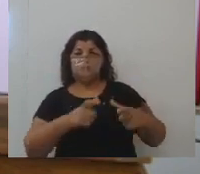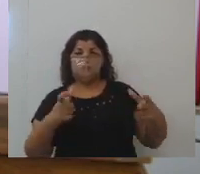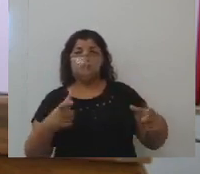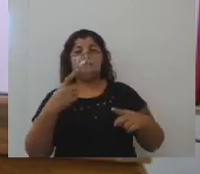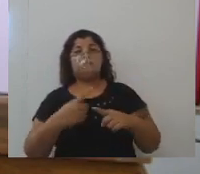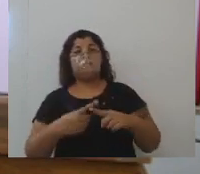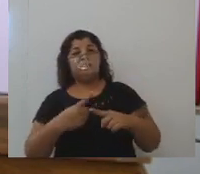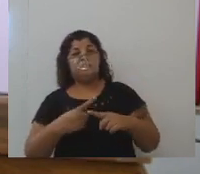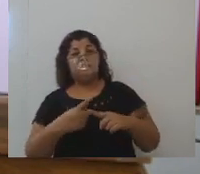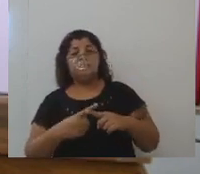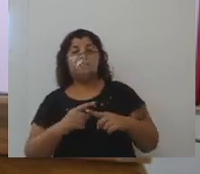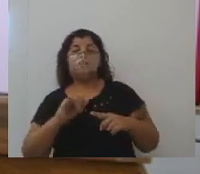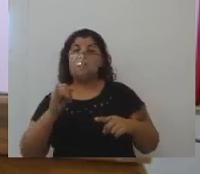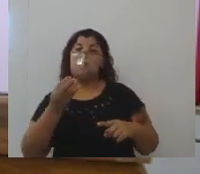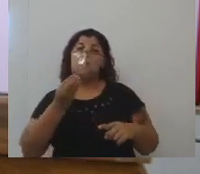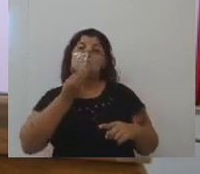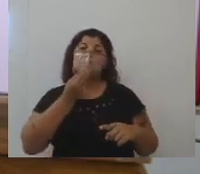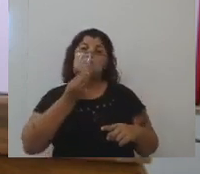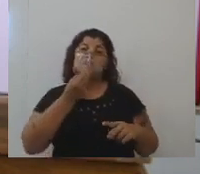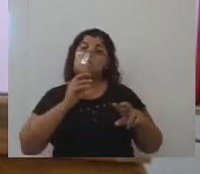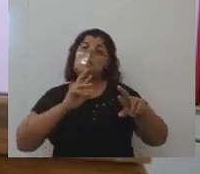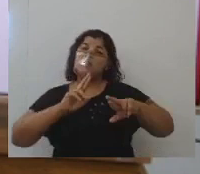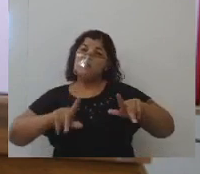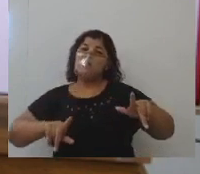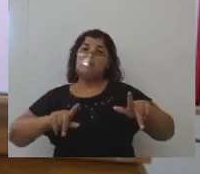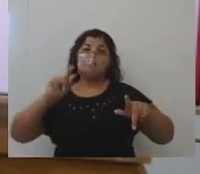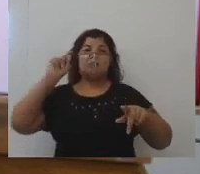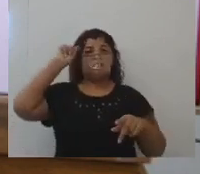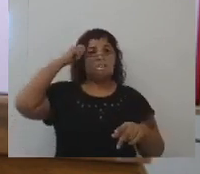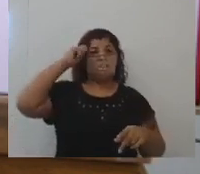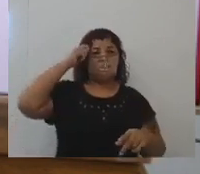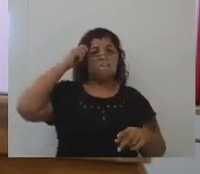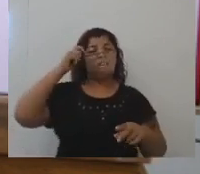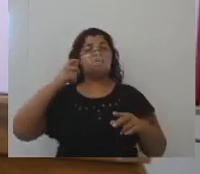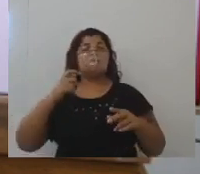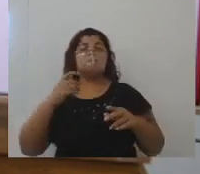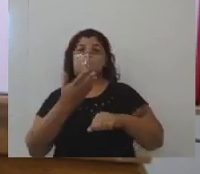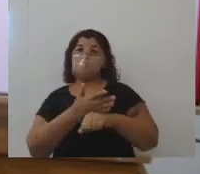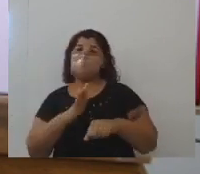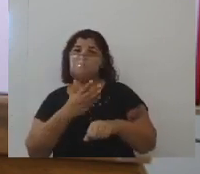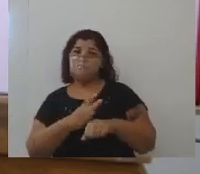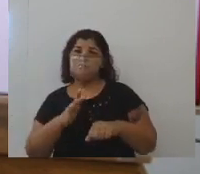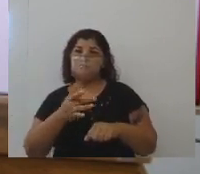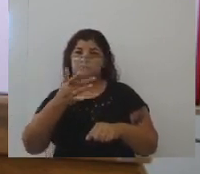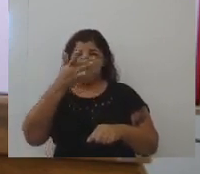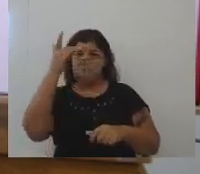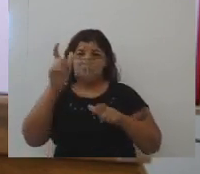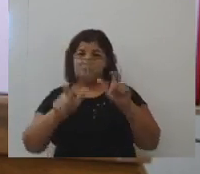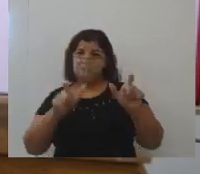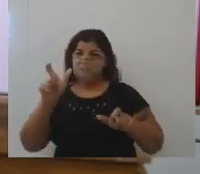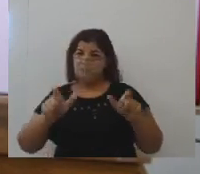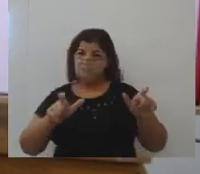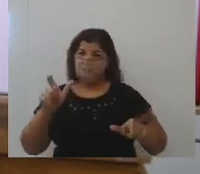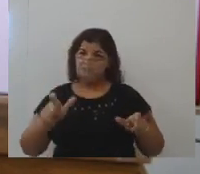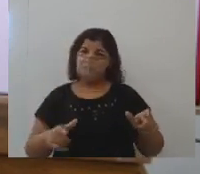mesmas. Jovens brancos e jovens negros, eles não têm as mesmas oportunidades. Então, tem a